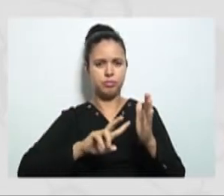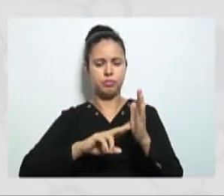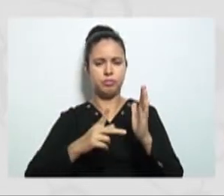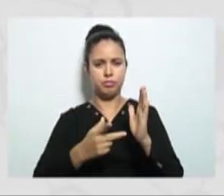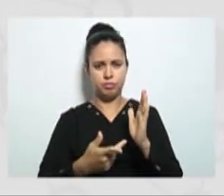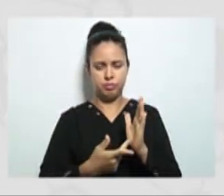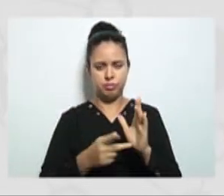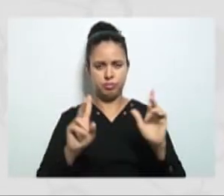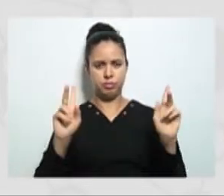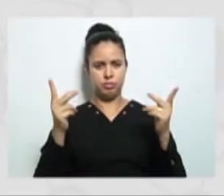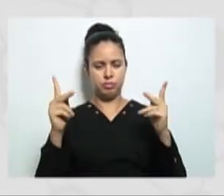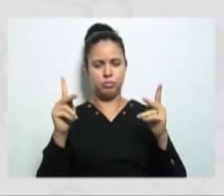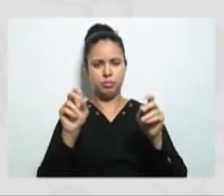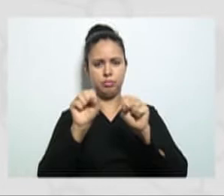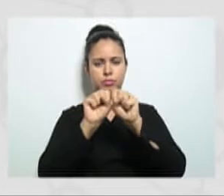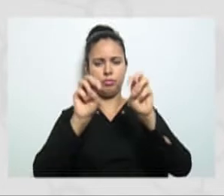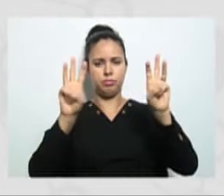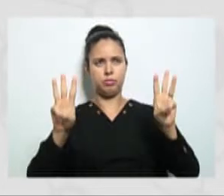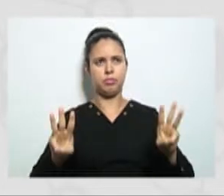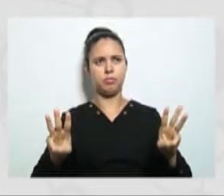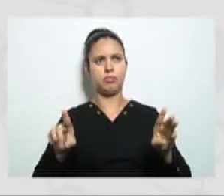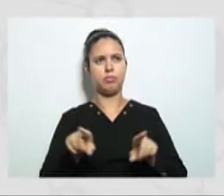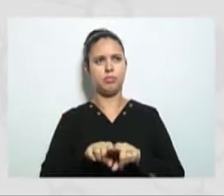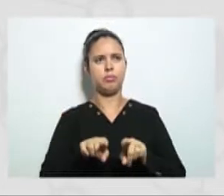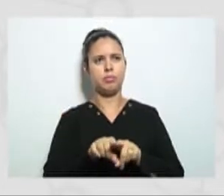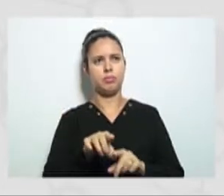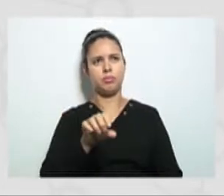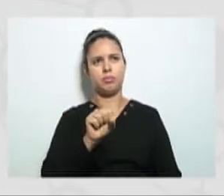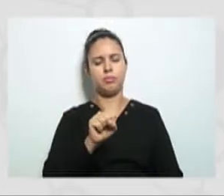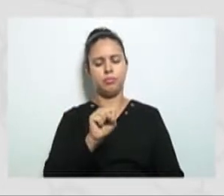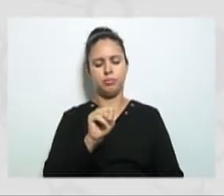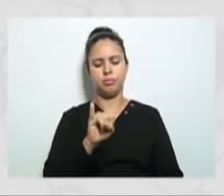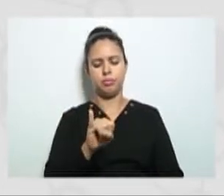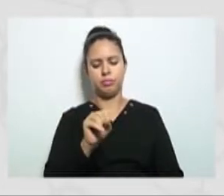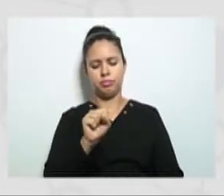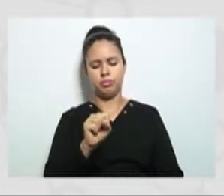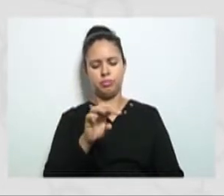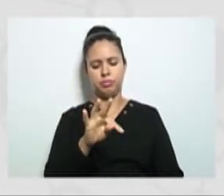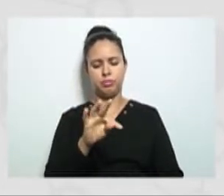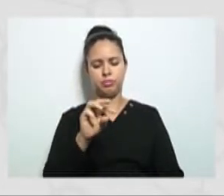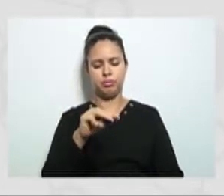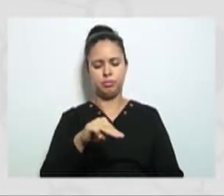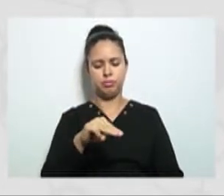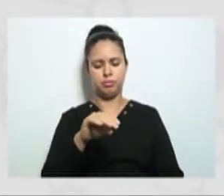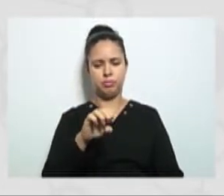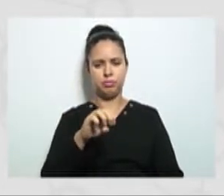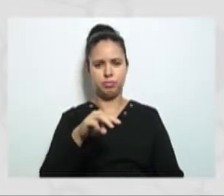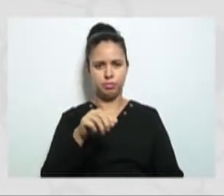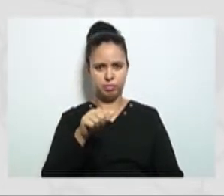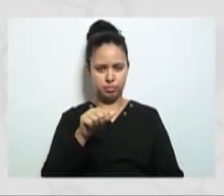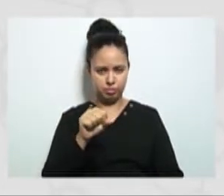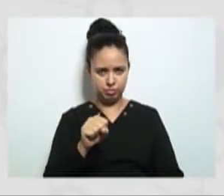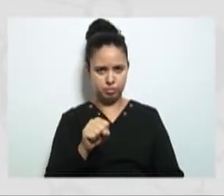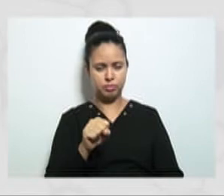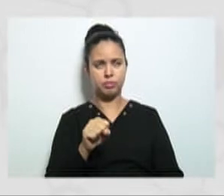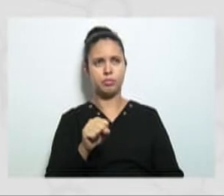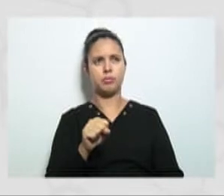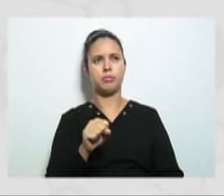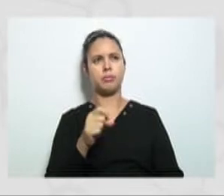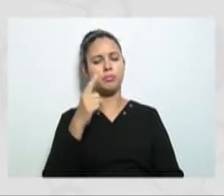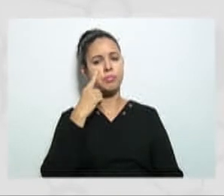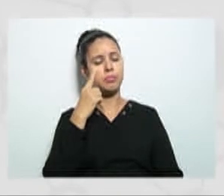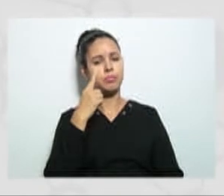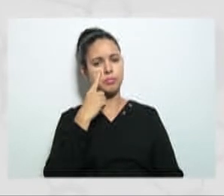e sistema operacional. Aí eu peço que vocês deem exemplos de tudo isso, não é?